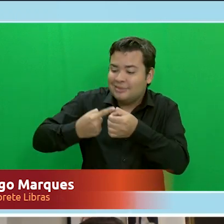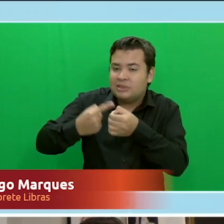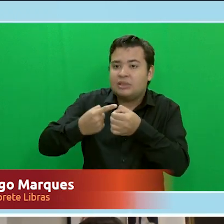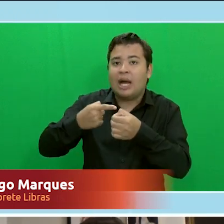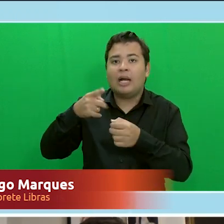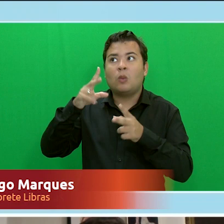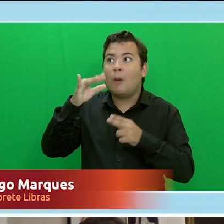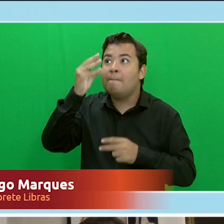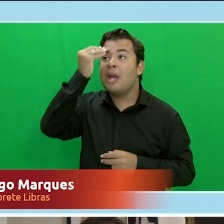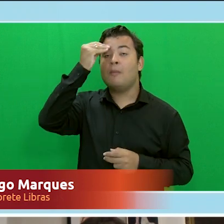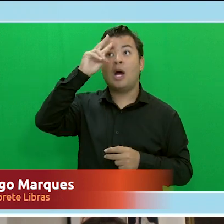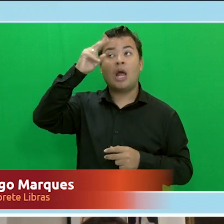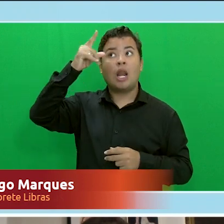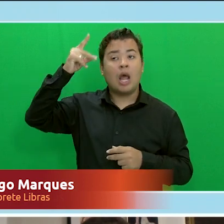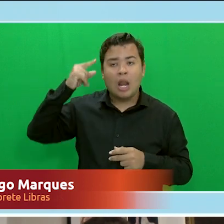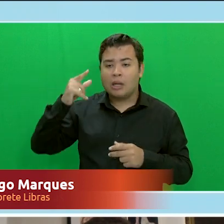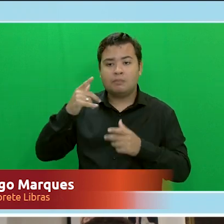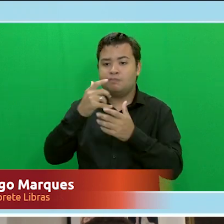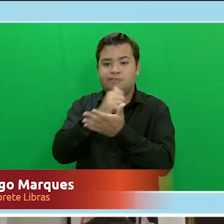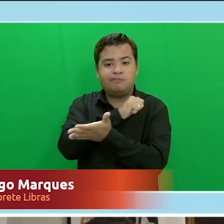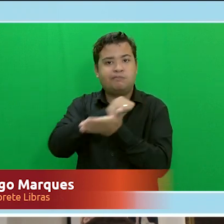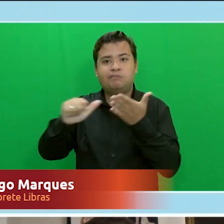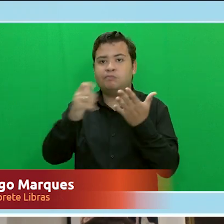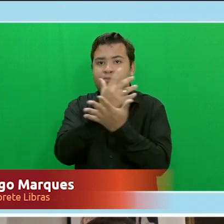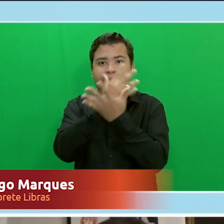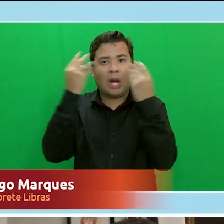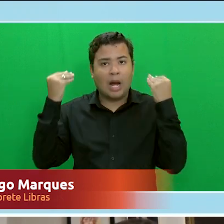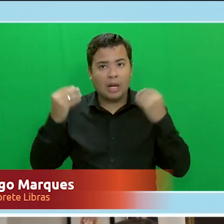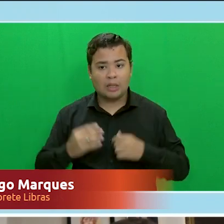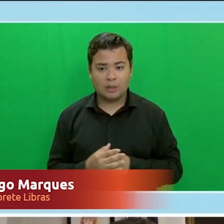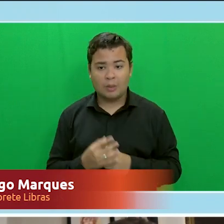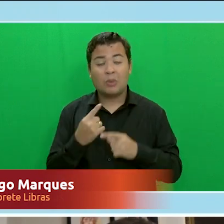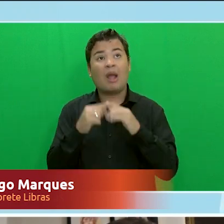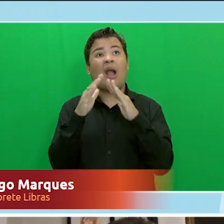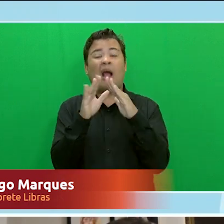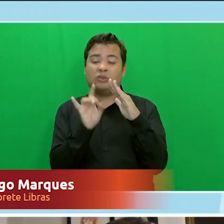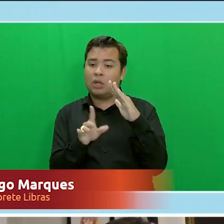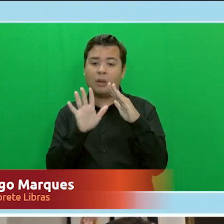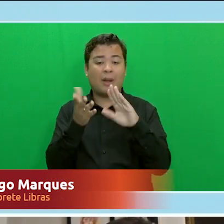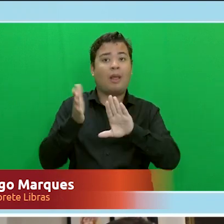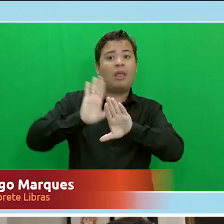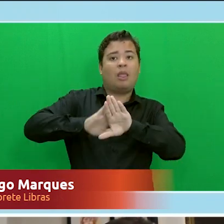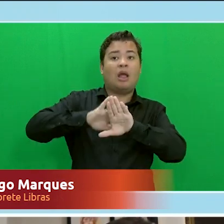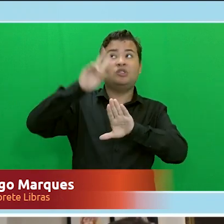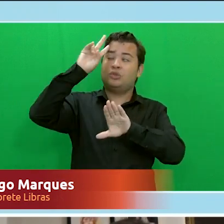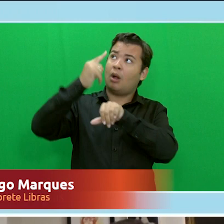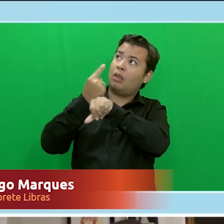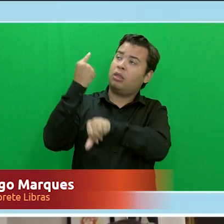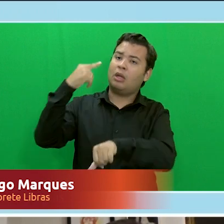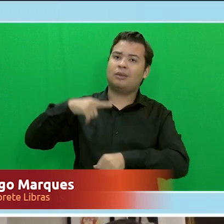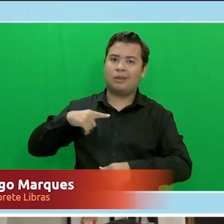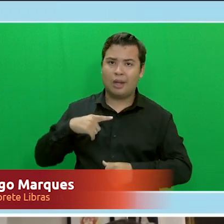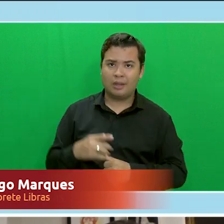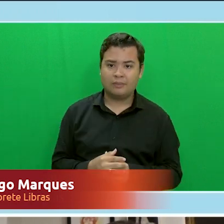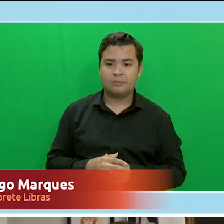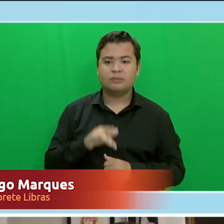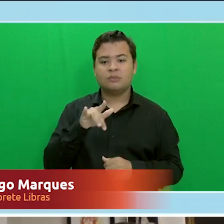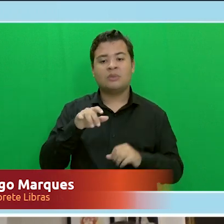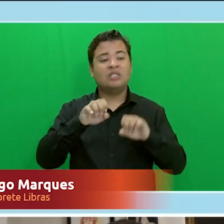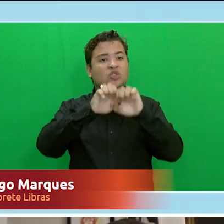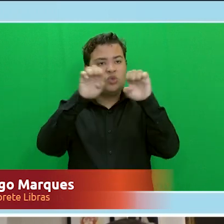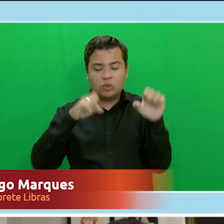Porque não é só a casa, não é só isso, há uma história atrás disso. Então, você começa a mudar